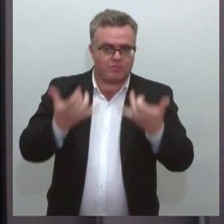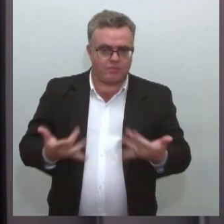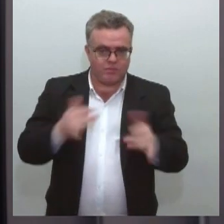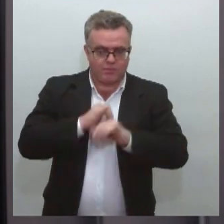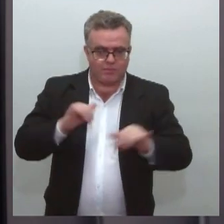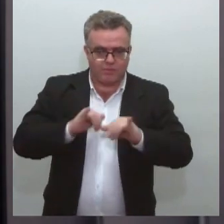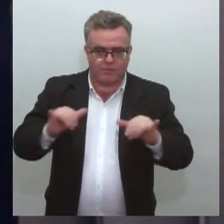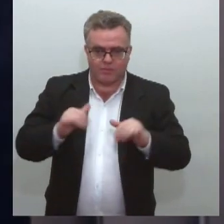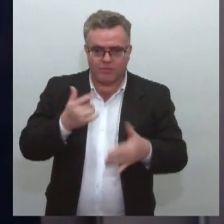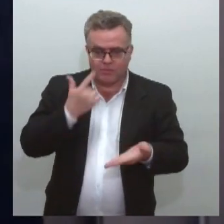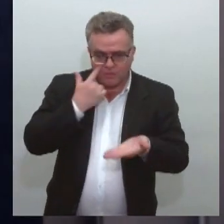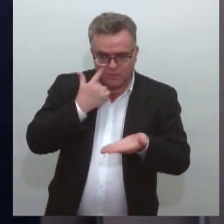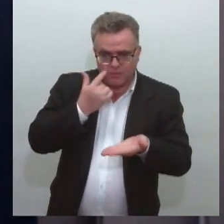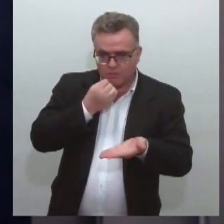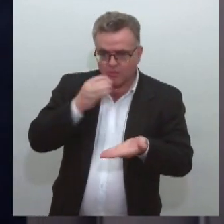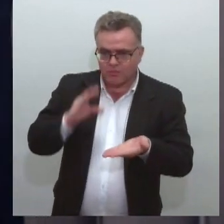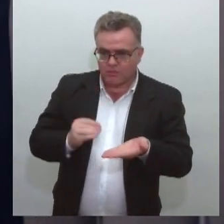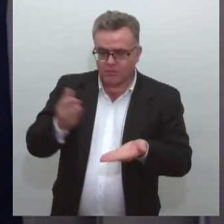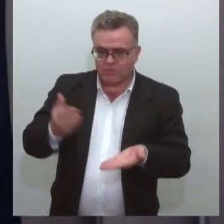noite, Tayara.